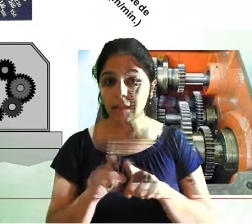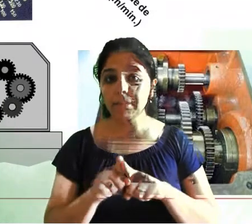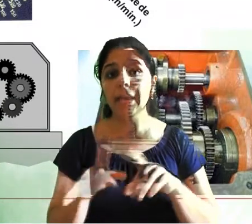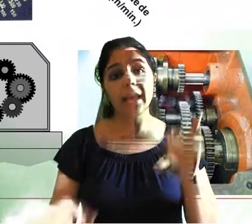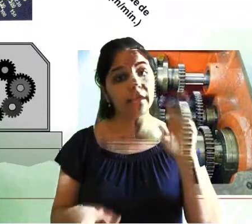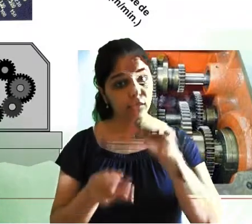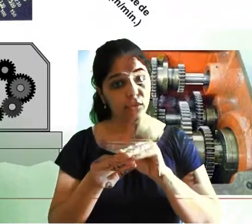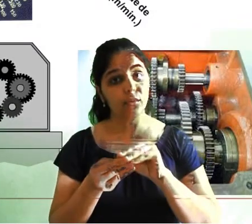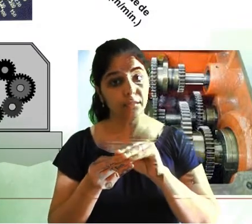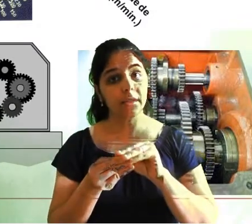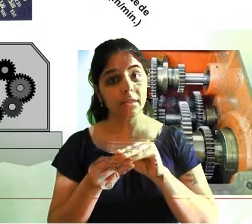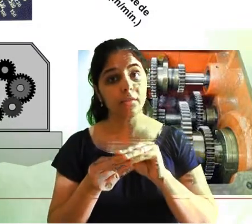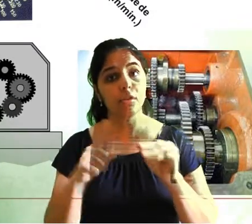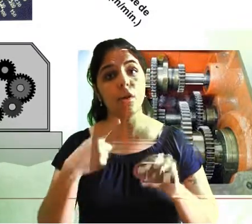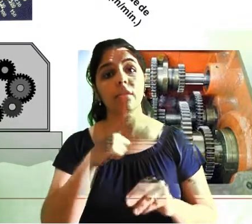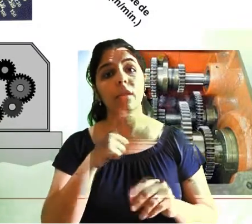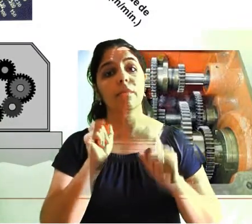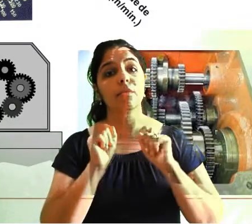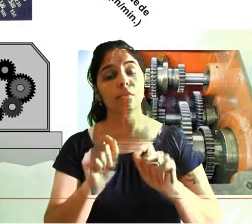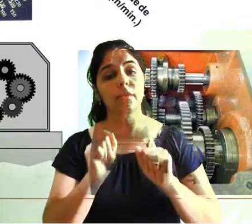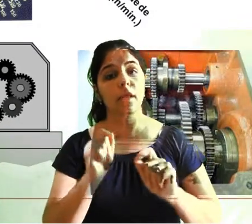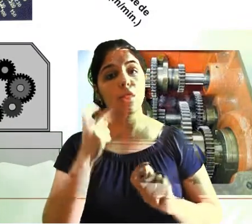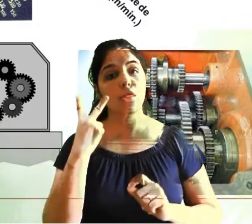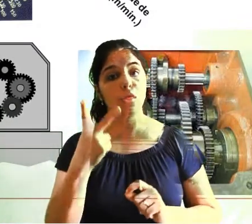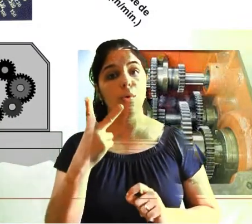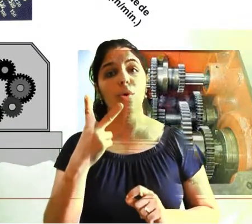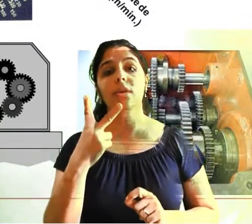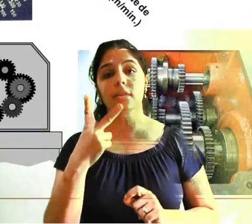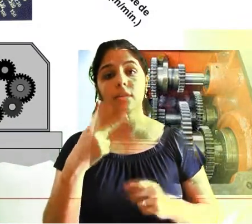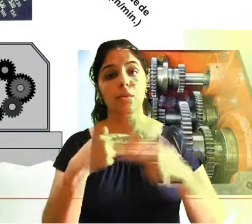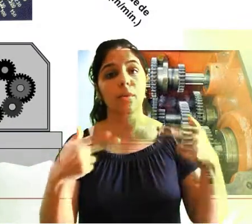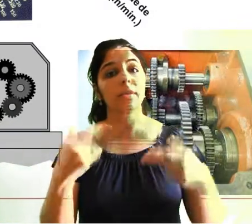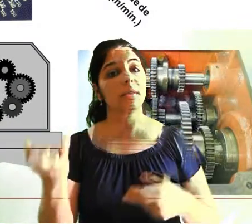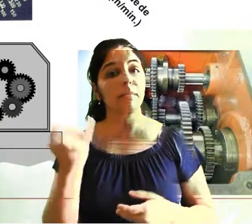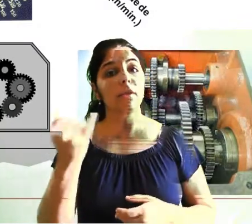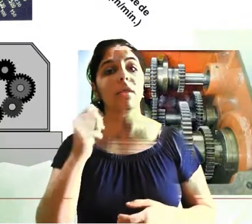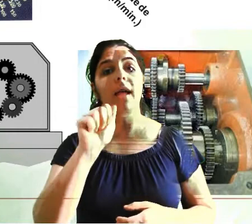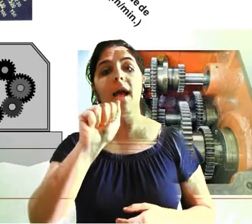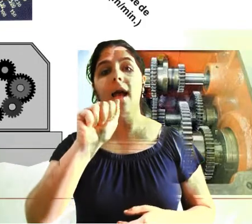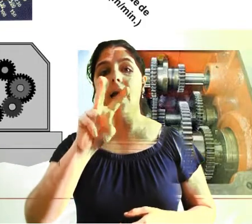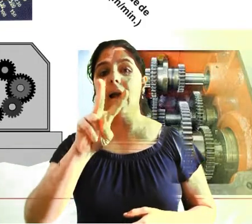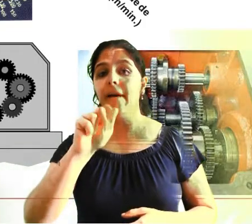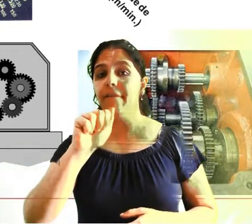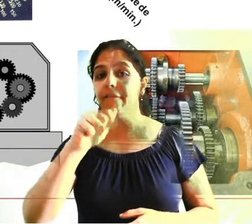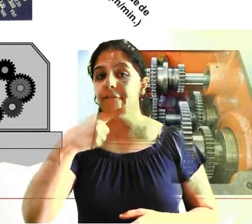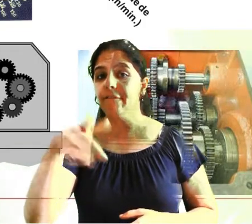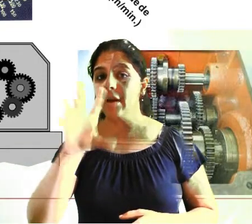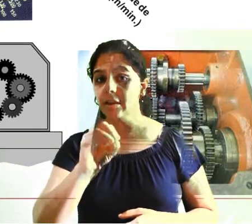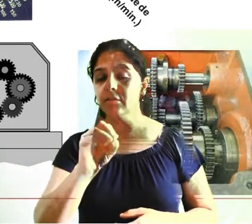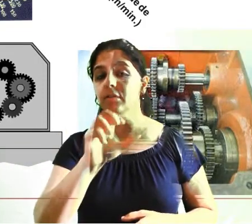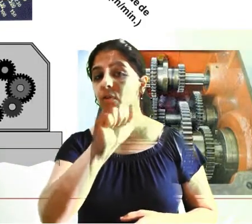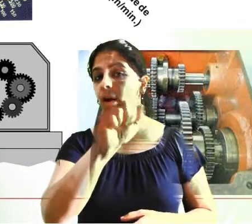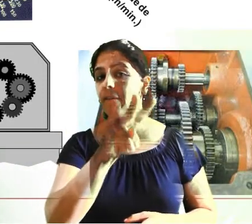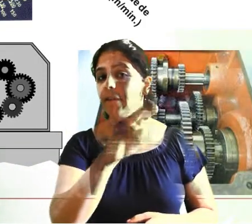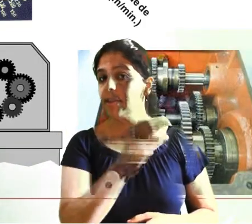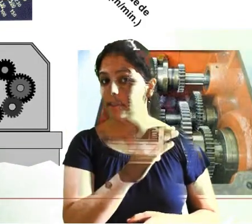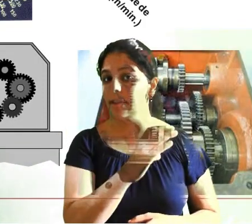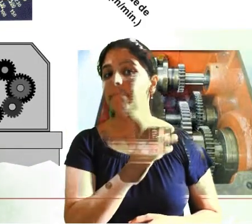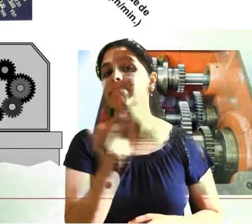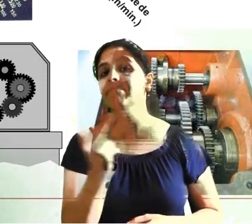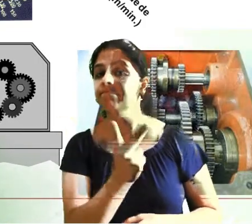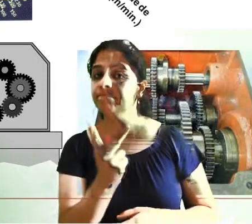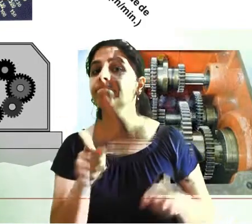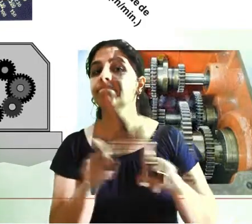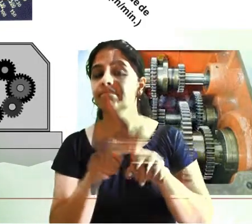E ainda complementando, né, nós temos aqui dois parâmetros aqui importantes, né, que é o avanço e a AVC. E